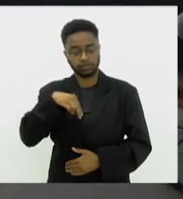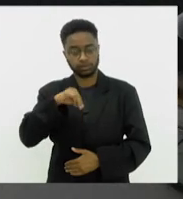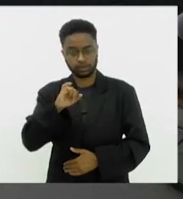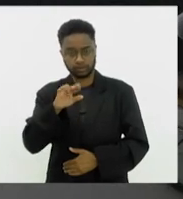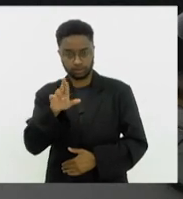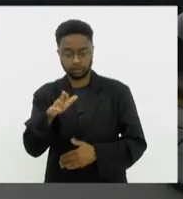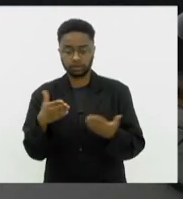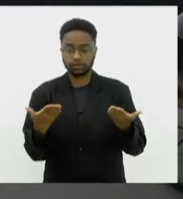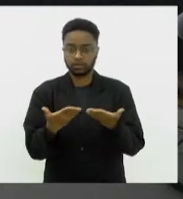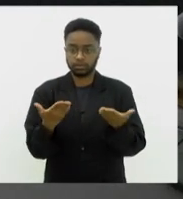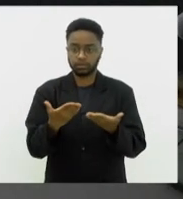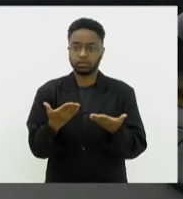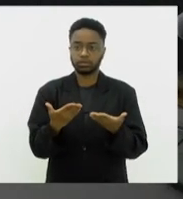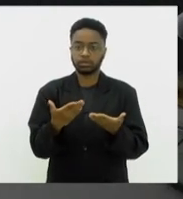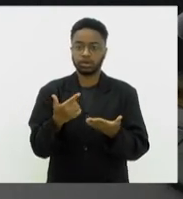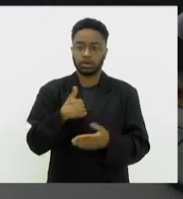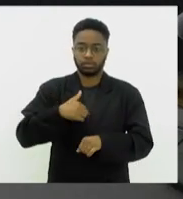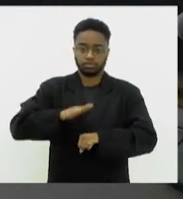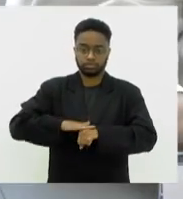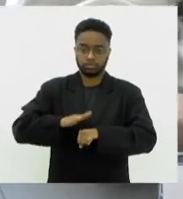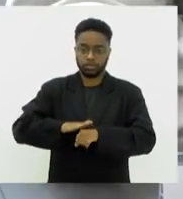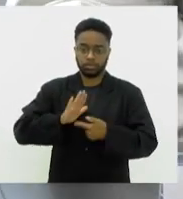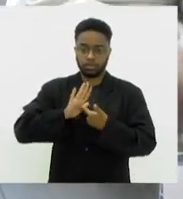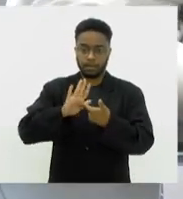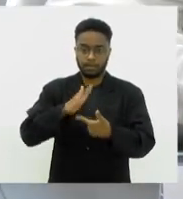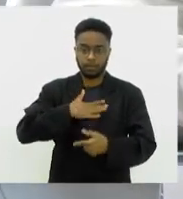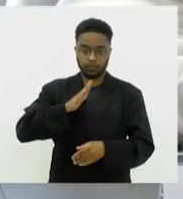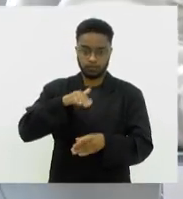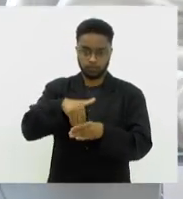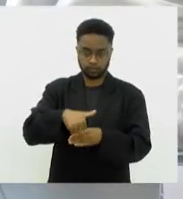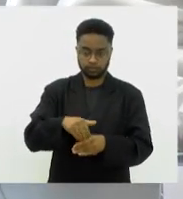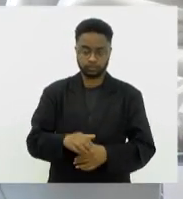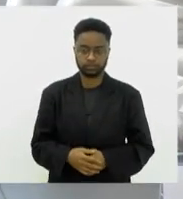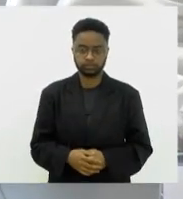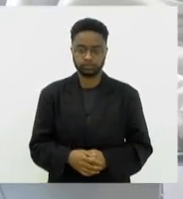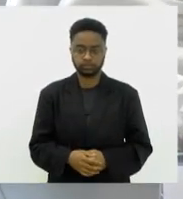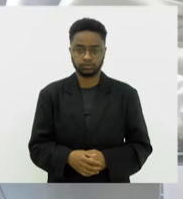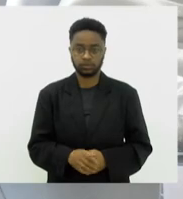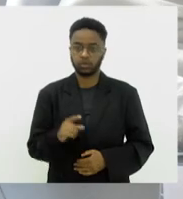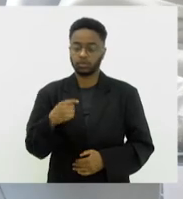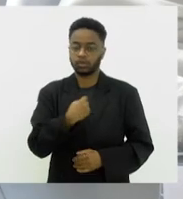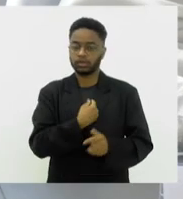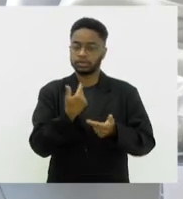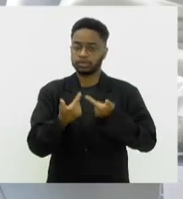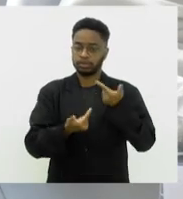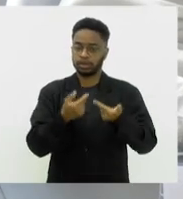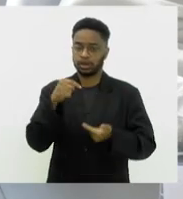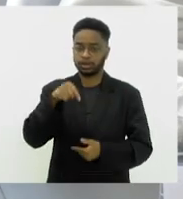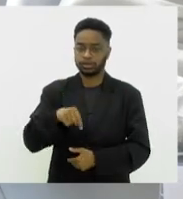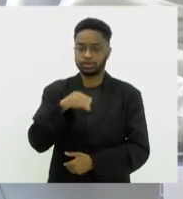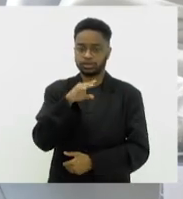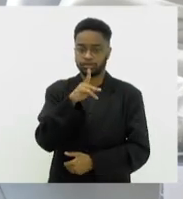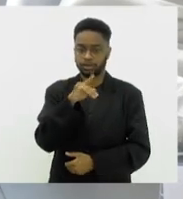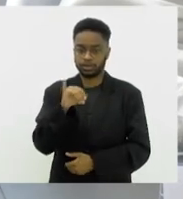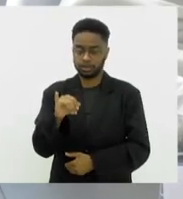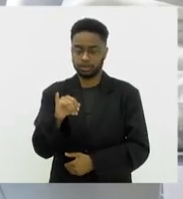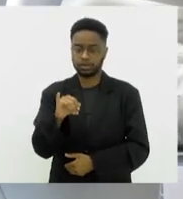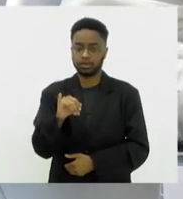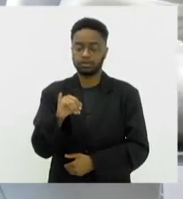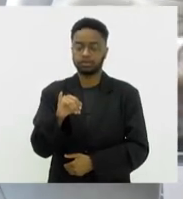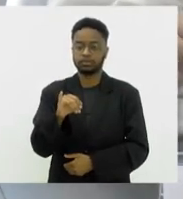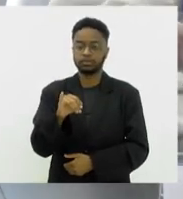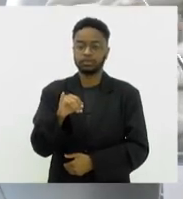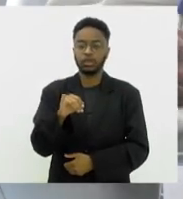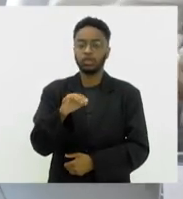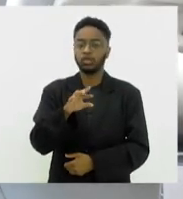alfabética agora proferi o meu voto esse trabalho desta CPI ele leva em consideração não